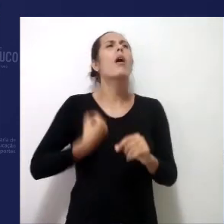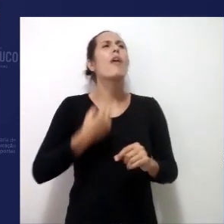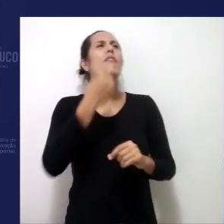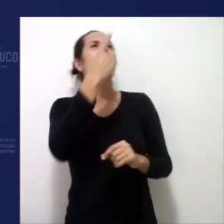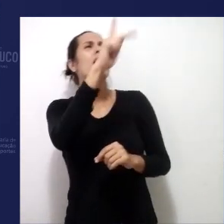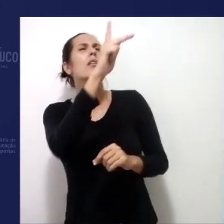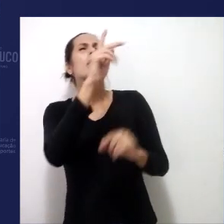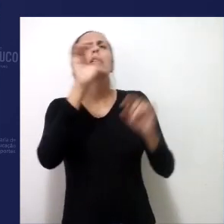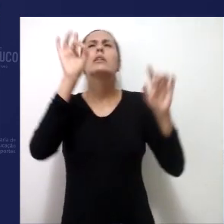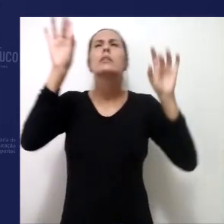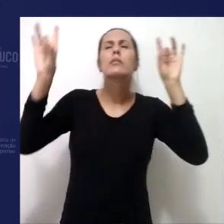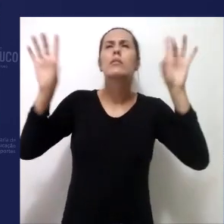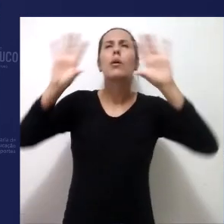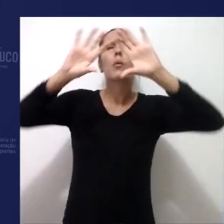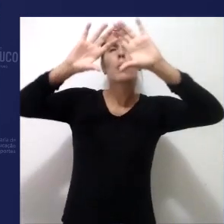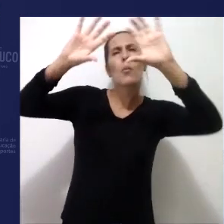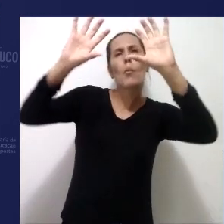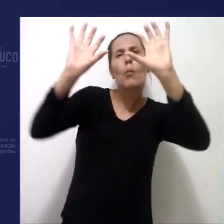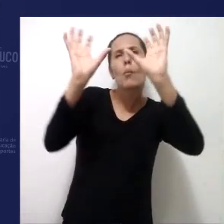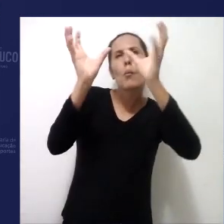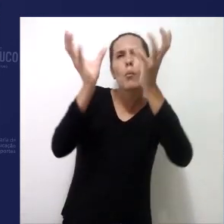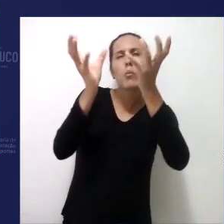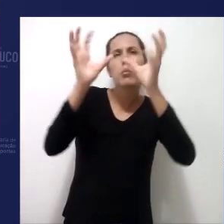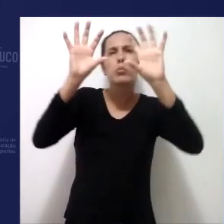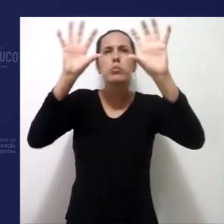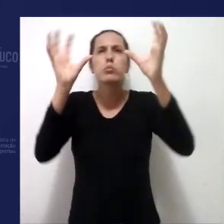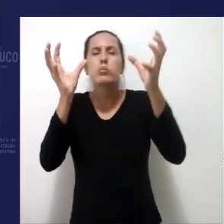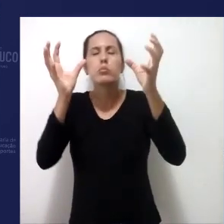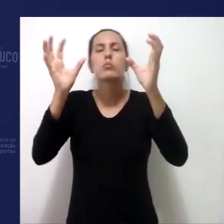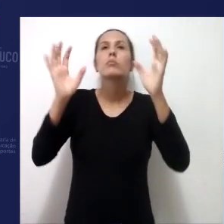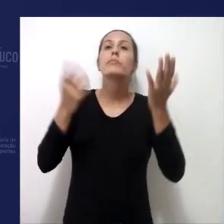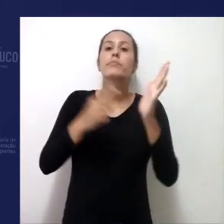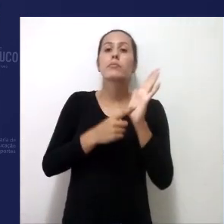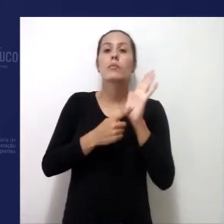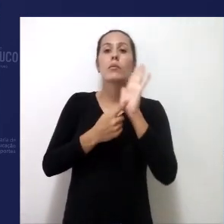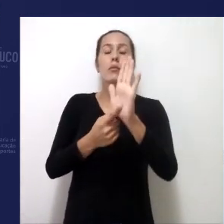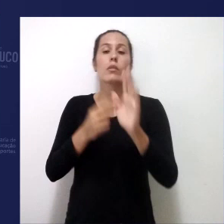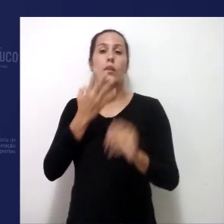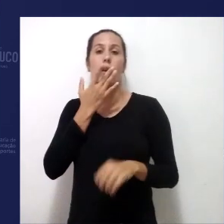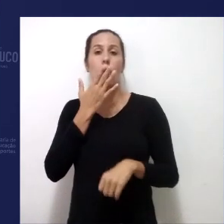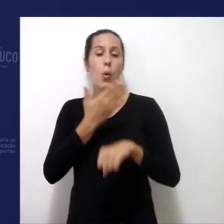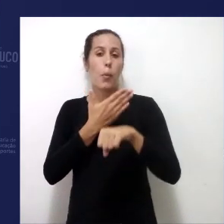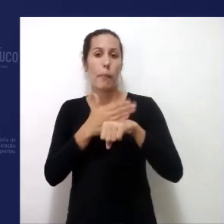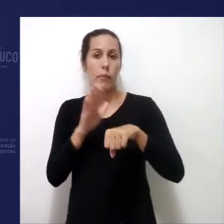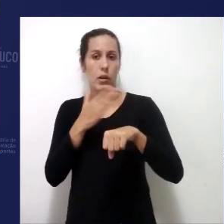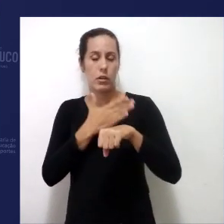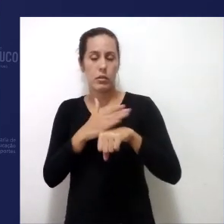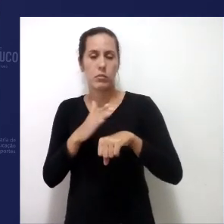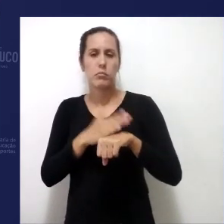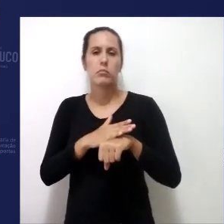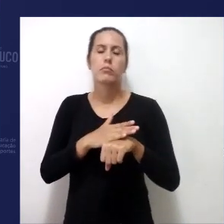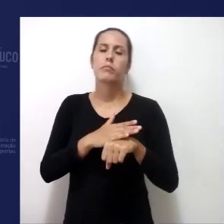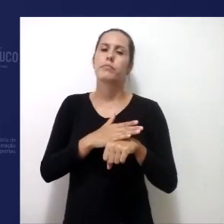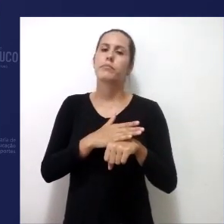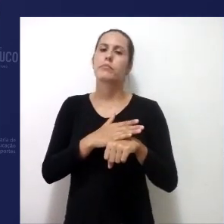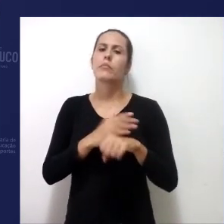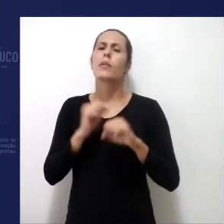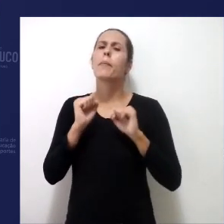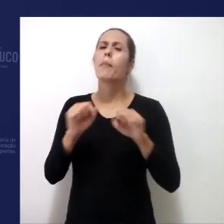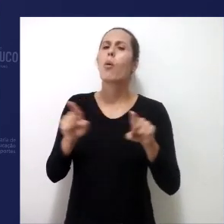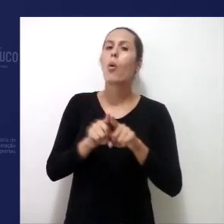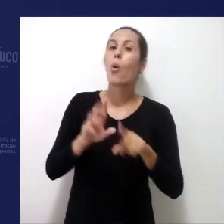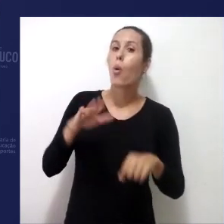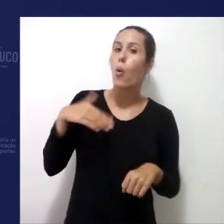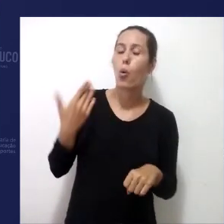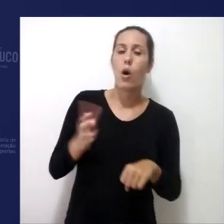não muito elevado, e é um pouco arredondado, que é comumente, e vão se apresentar na cor branca e às vezes em